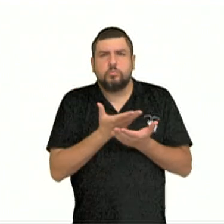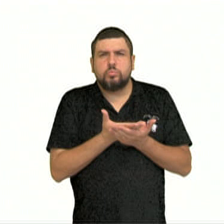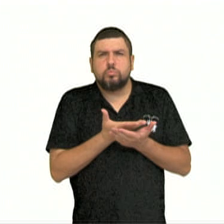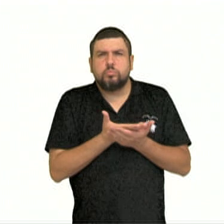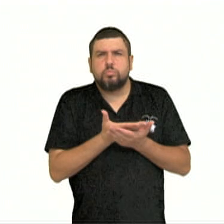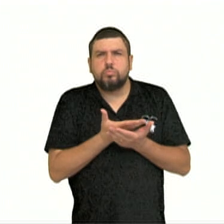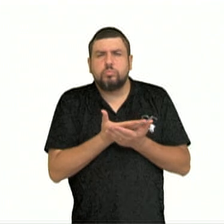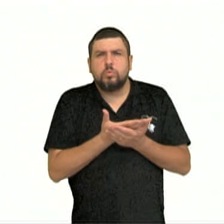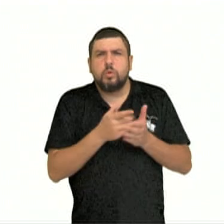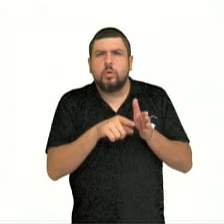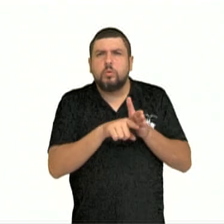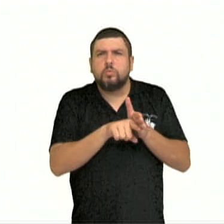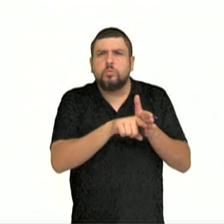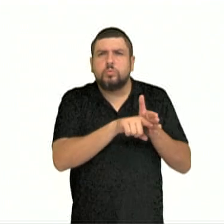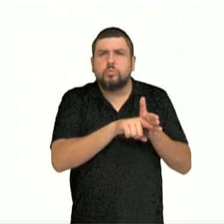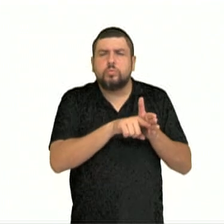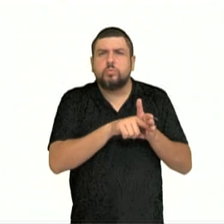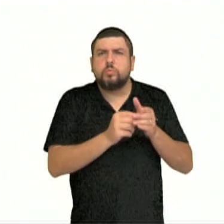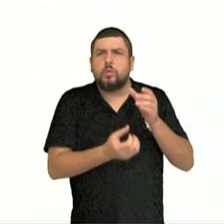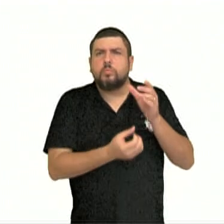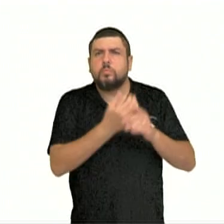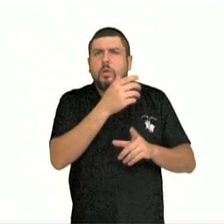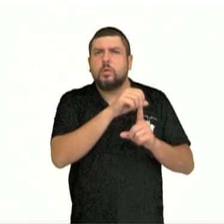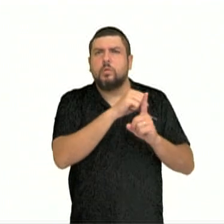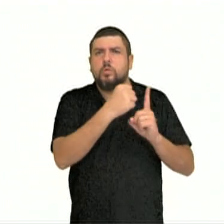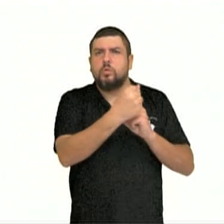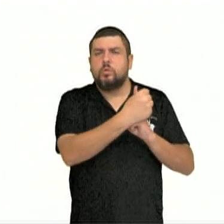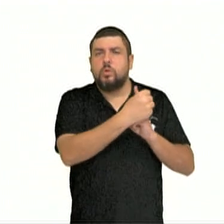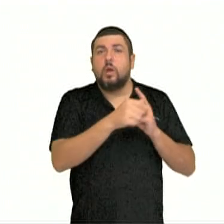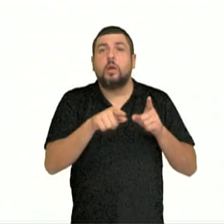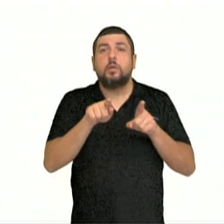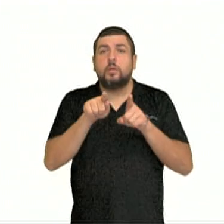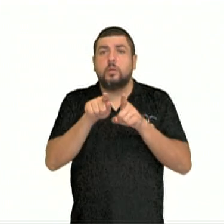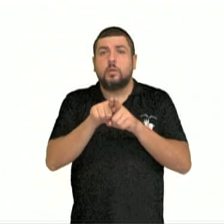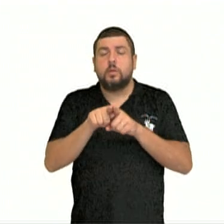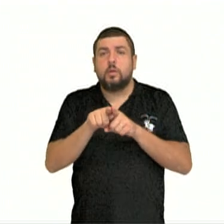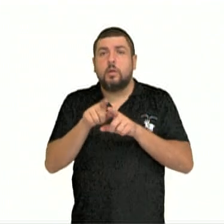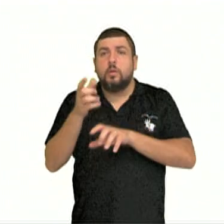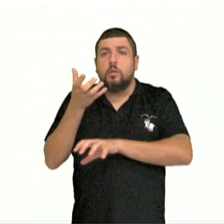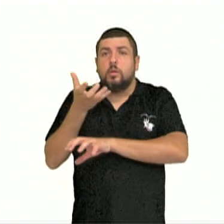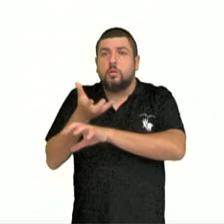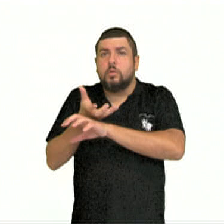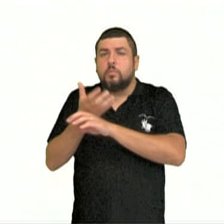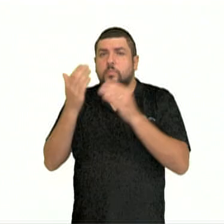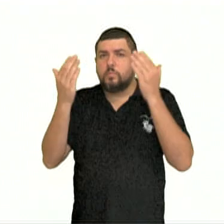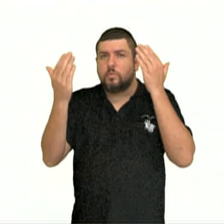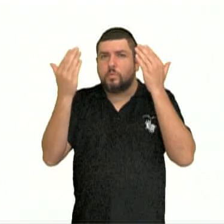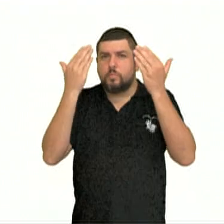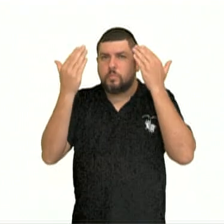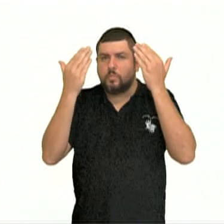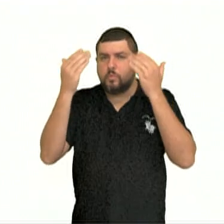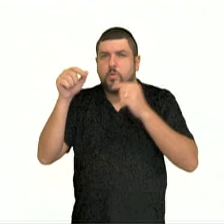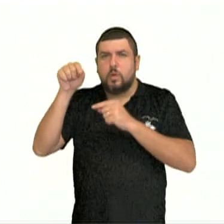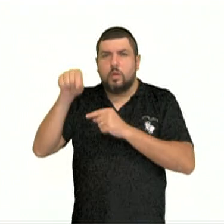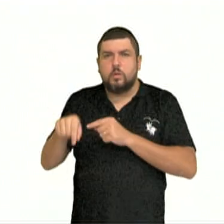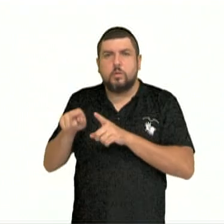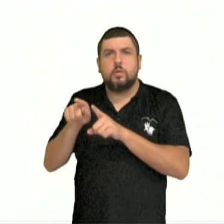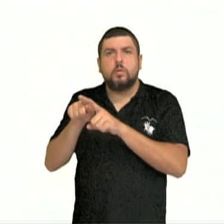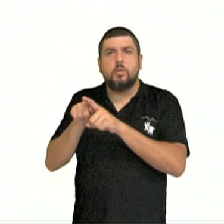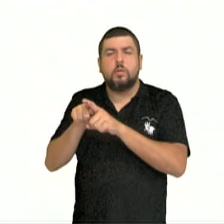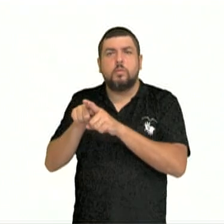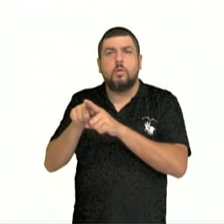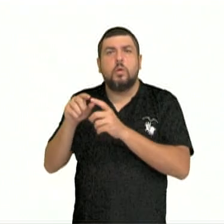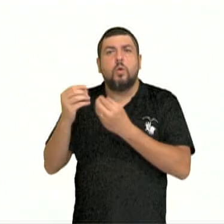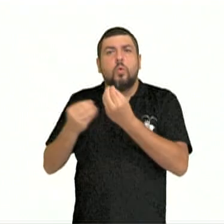efervescendo essa ciência sociológica, a psicologia também estava se desvendando em outro grande ramo, né, de conhecimento da psique,